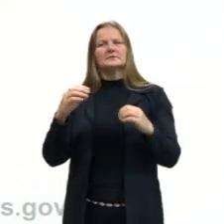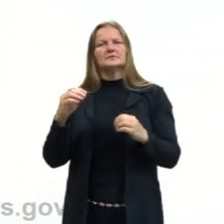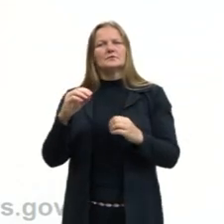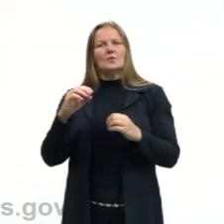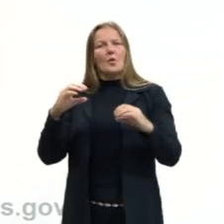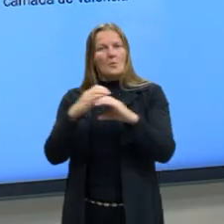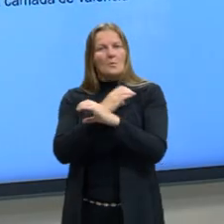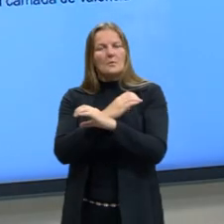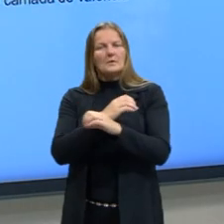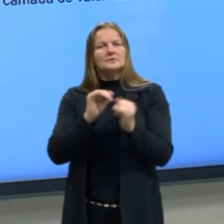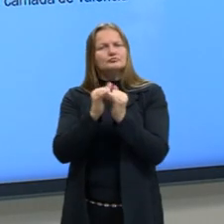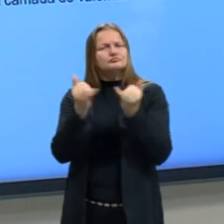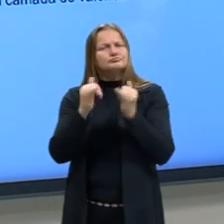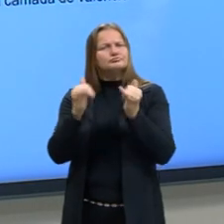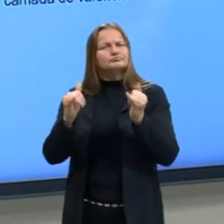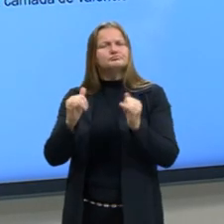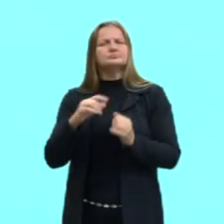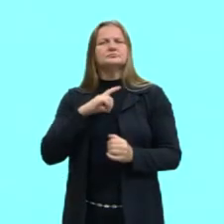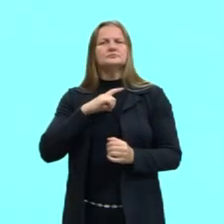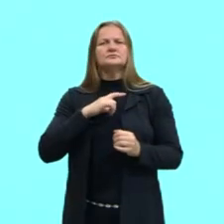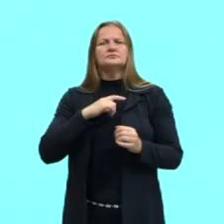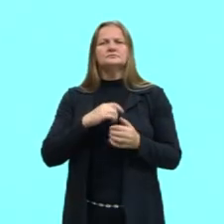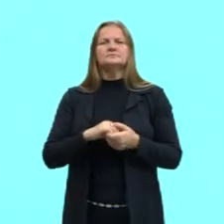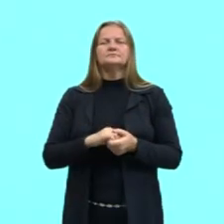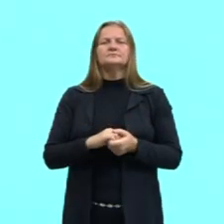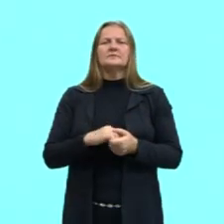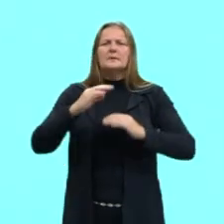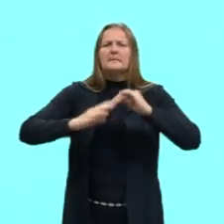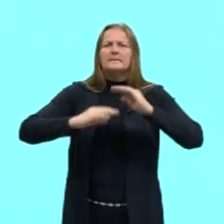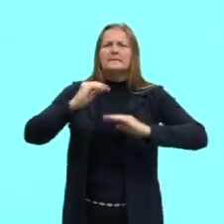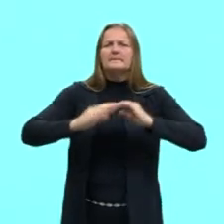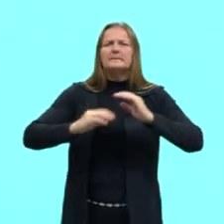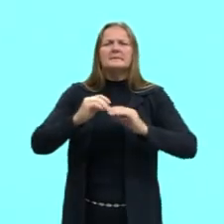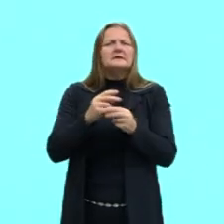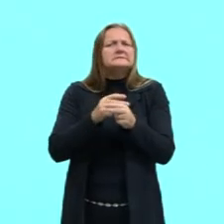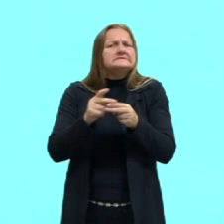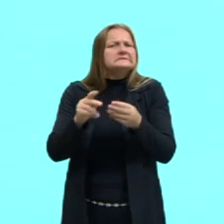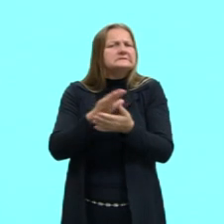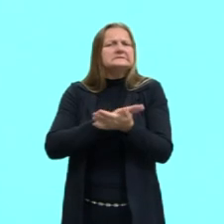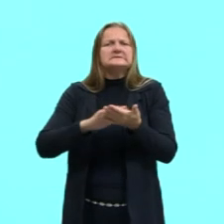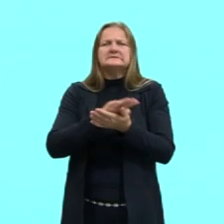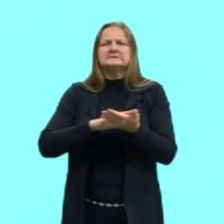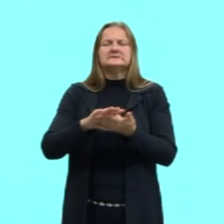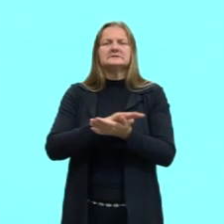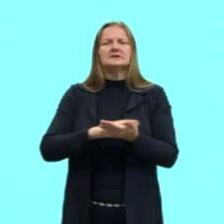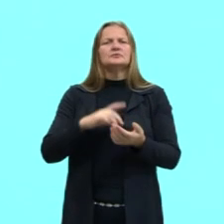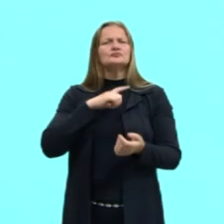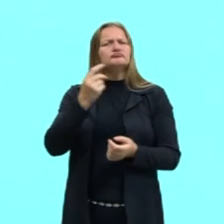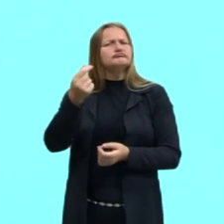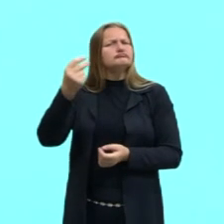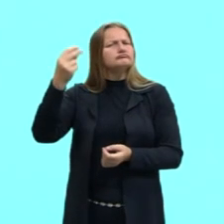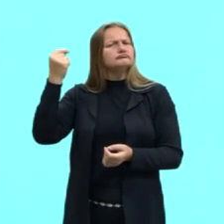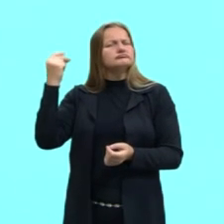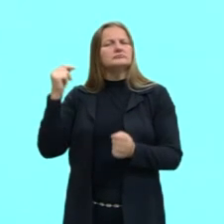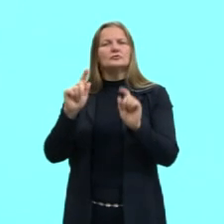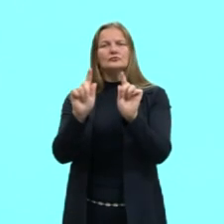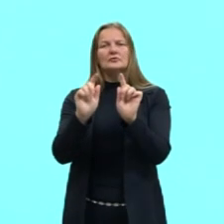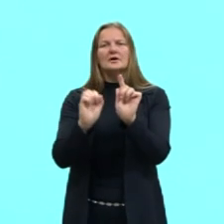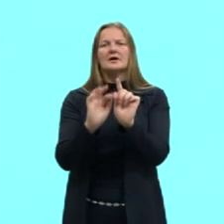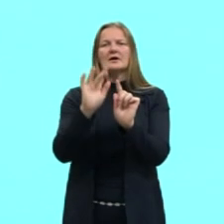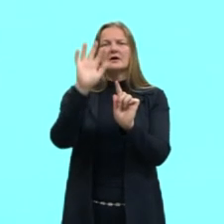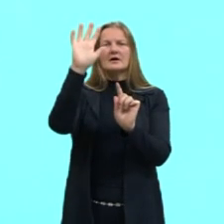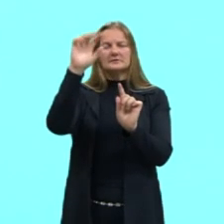alta energia de ionização EA afinidade eletrônica praticamente nula considerou-se por muito tempo os gases nobres